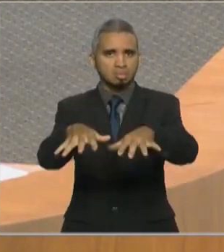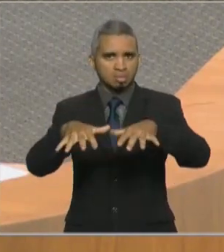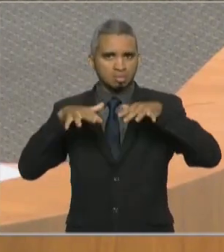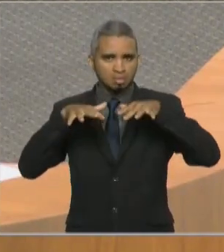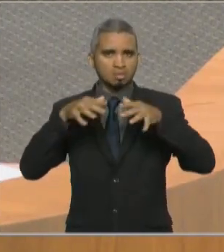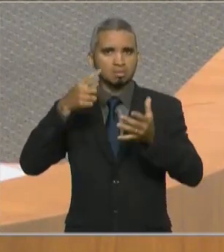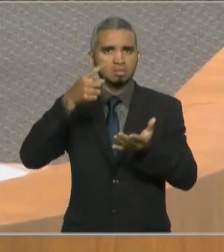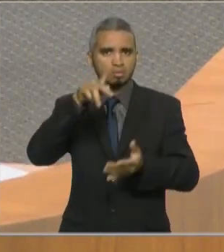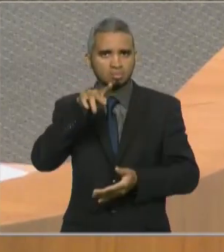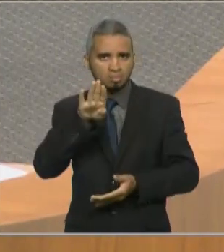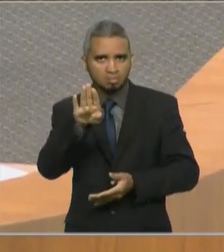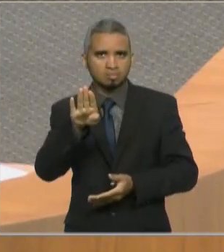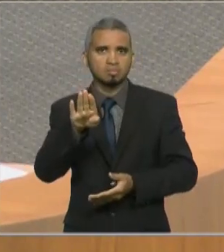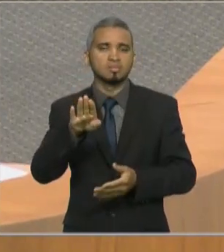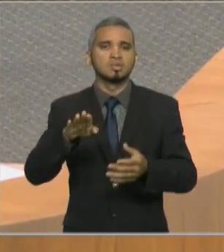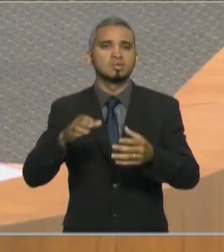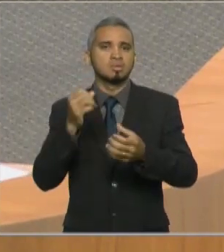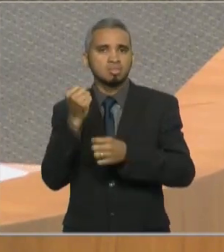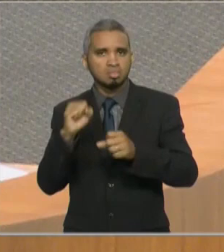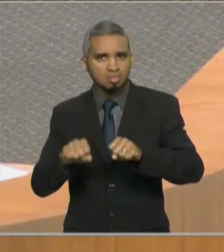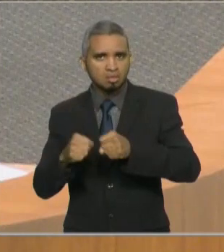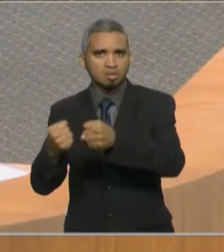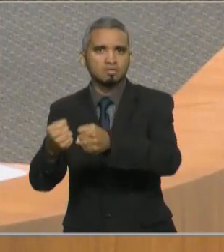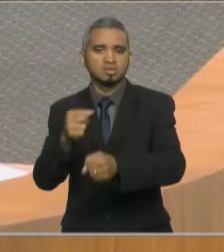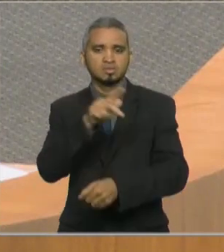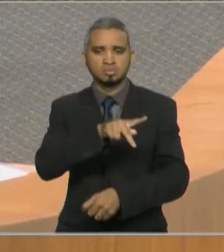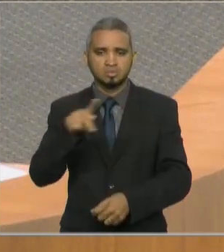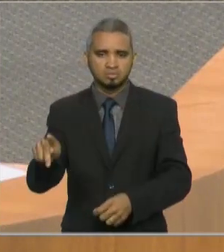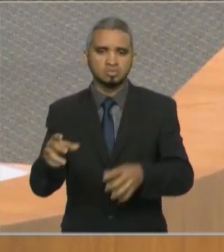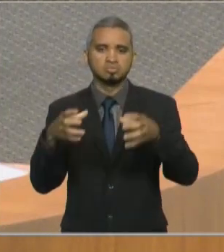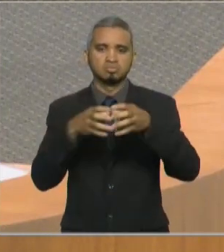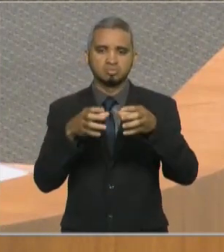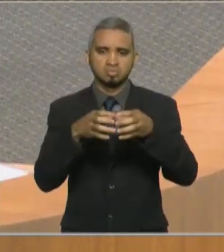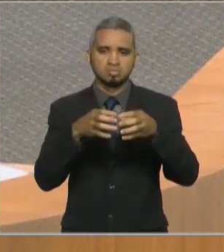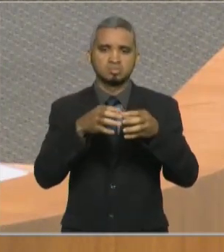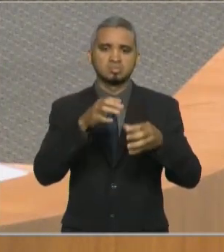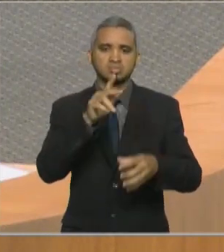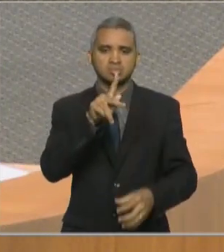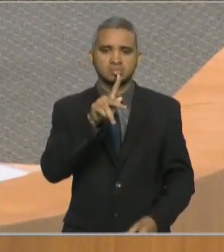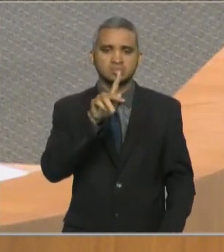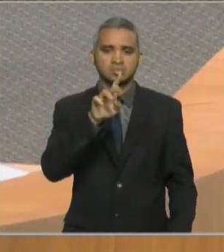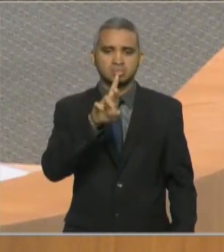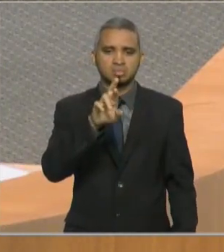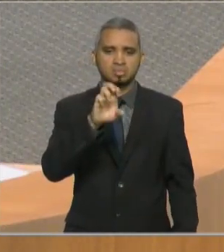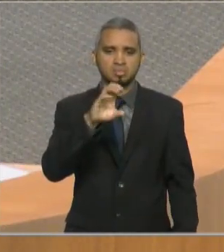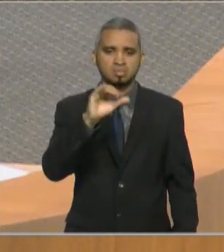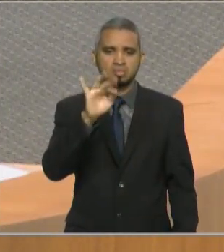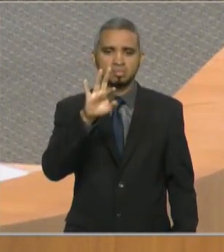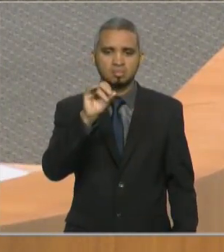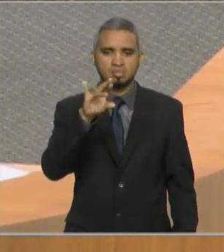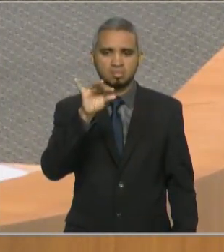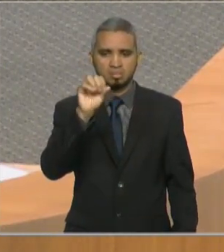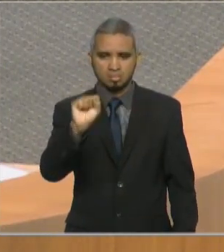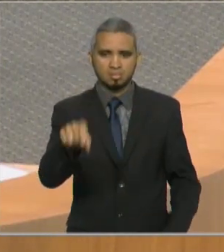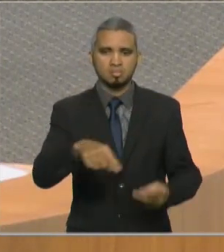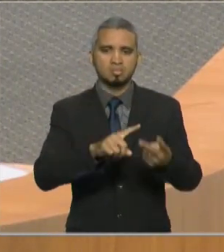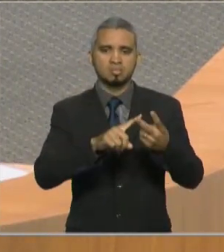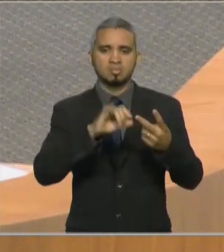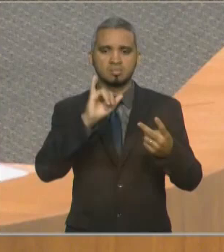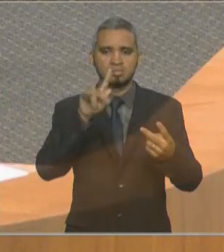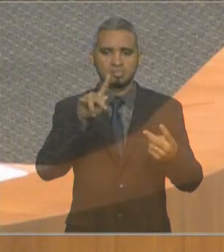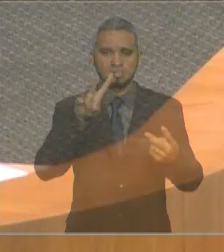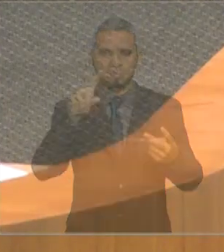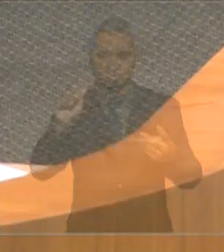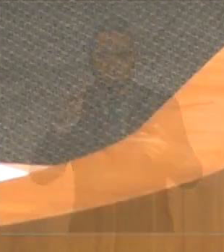precatórios, em audiência pública dos professores com relação à descompressão, com relação ao IPVA, uma ação